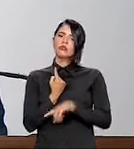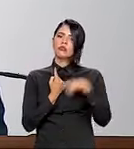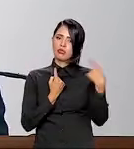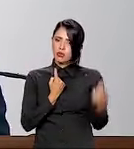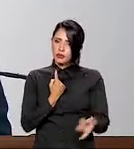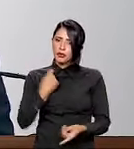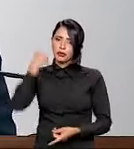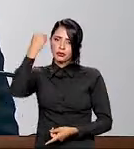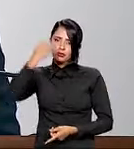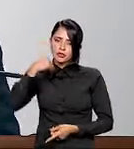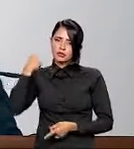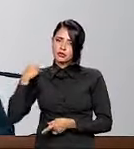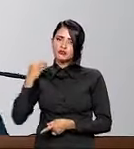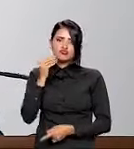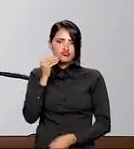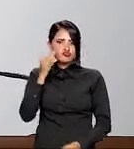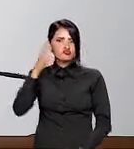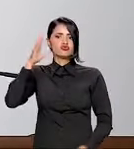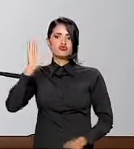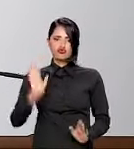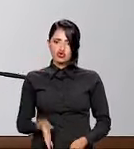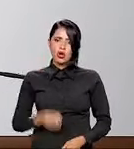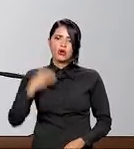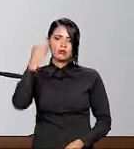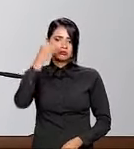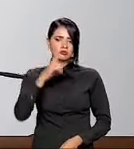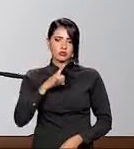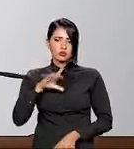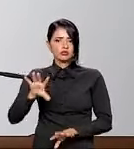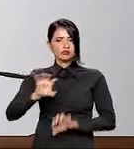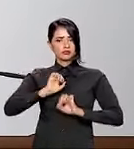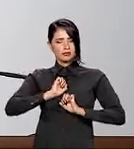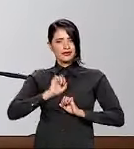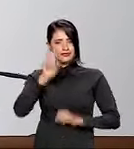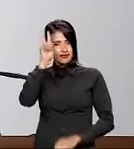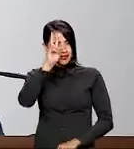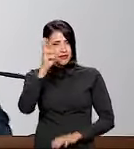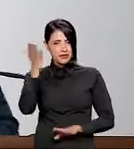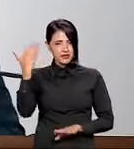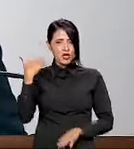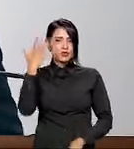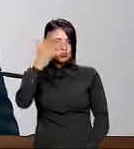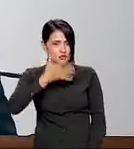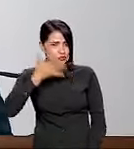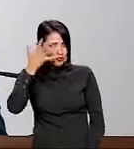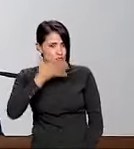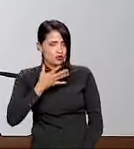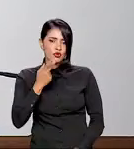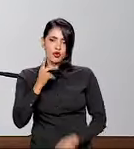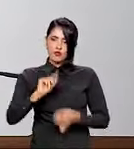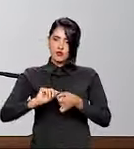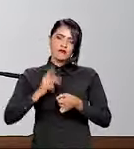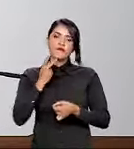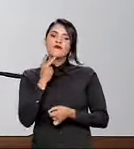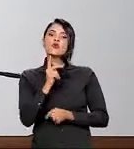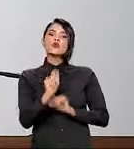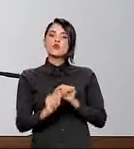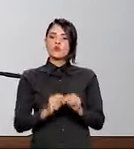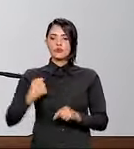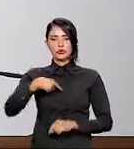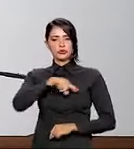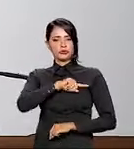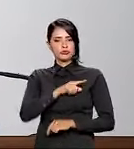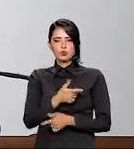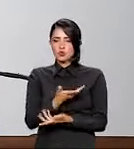nós adquirimos. Vocês lembram que no discurso que eu fiz, eu disse para ele que a gente não queria